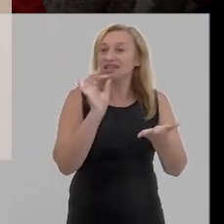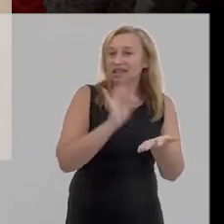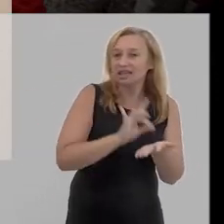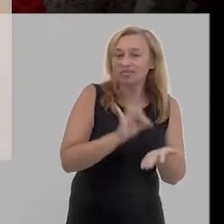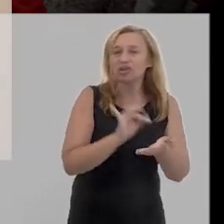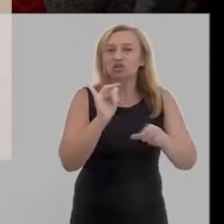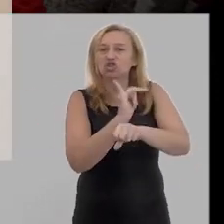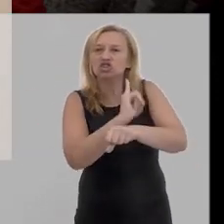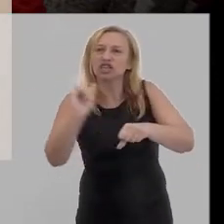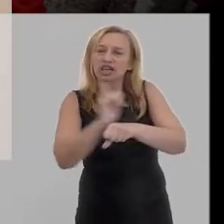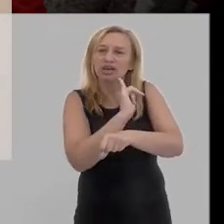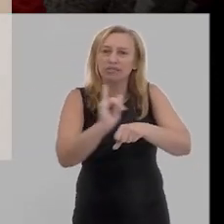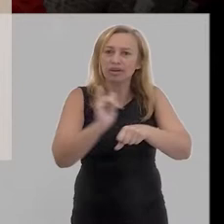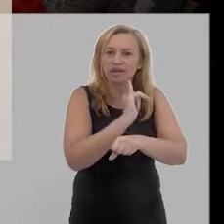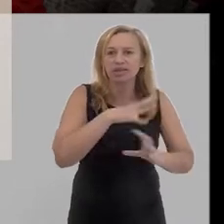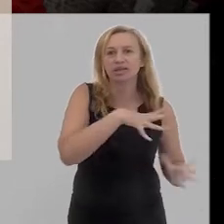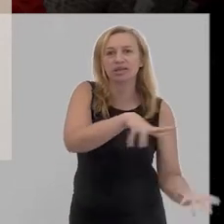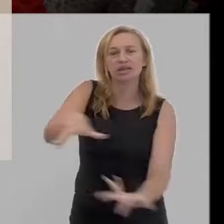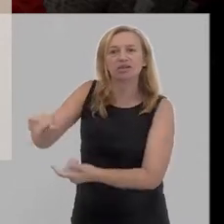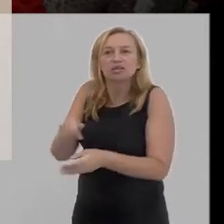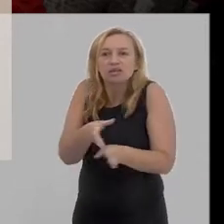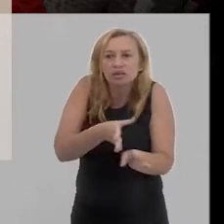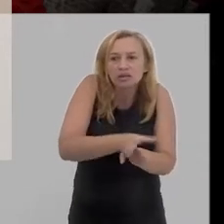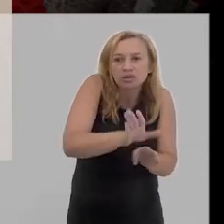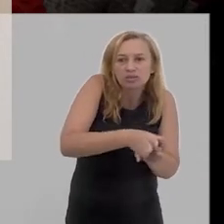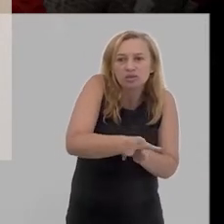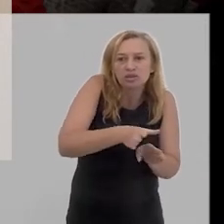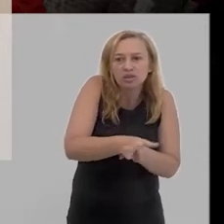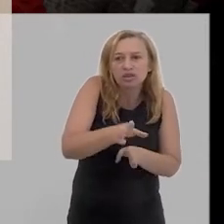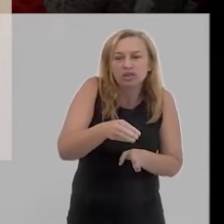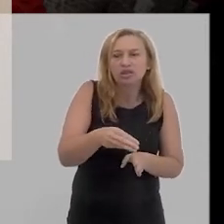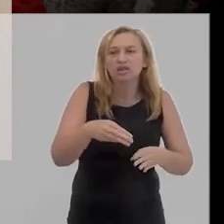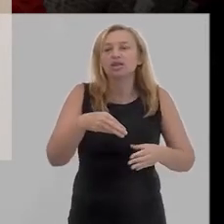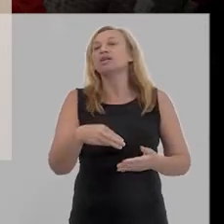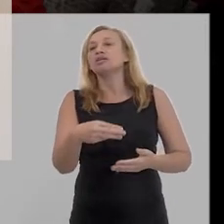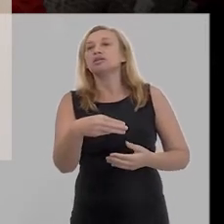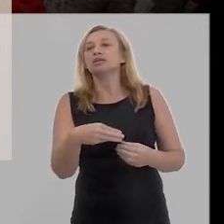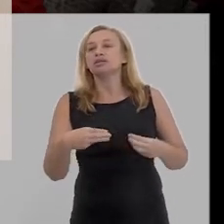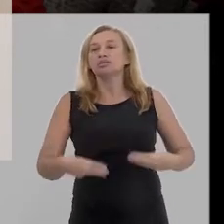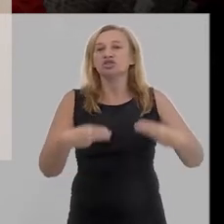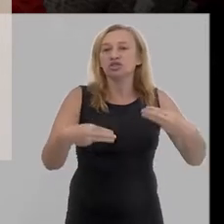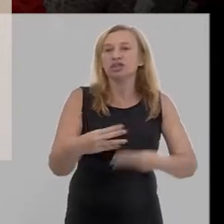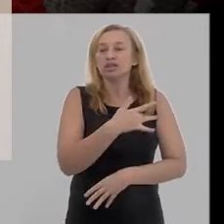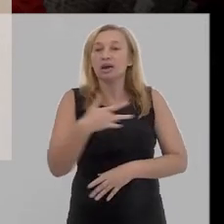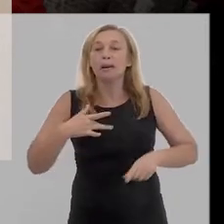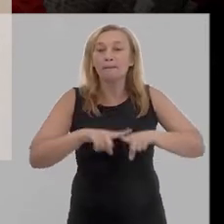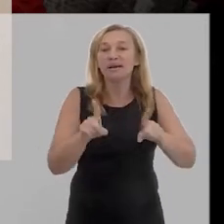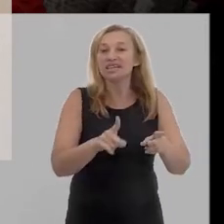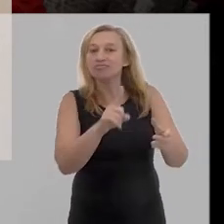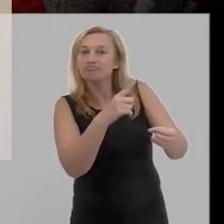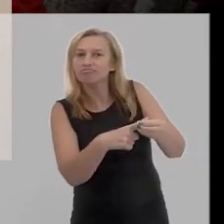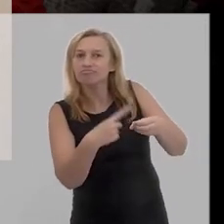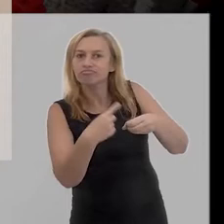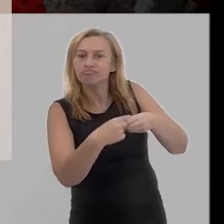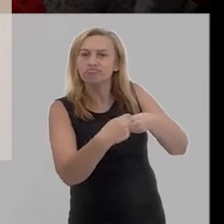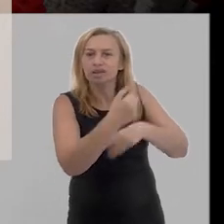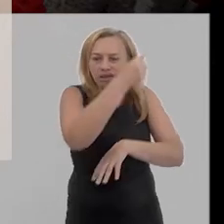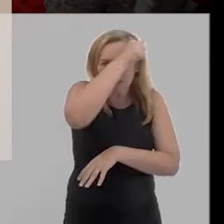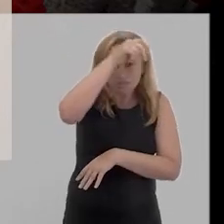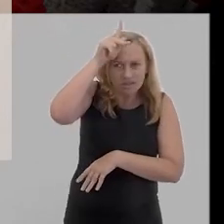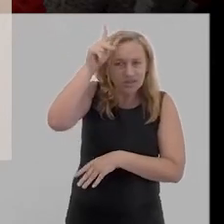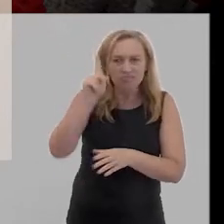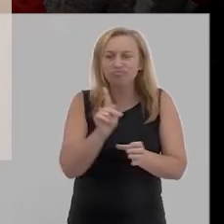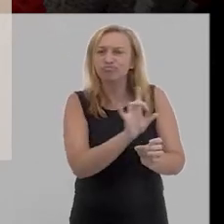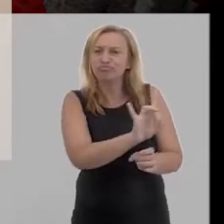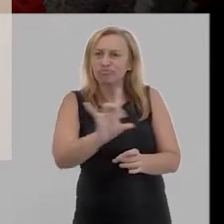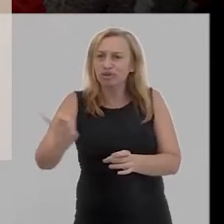uma estratégia global, né, que é orientada pelo Ministério, mas cada município faz adaptação de acordo com sua